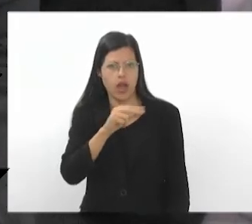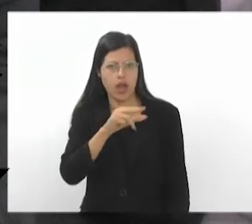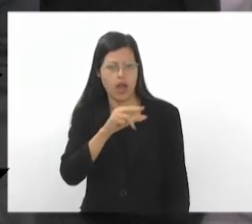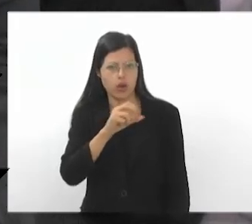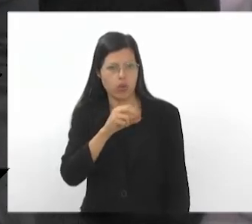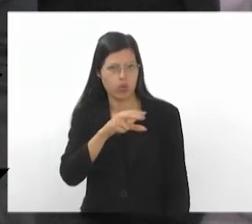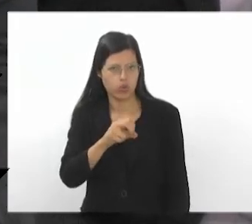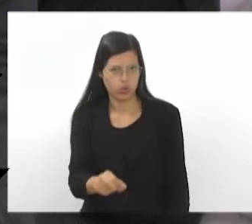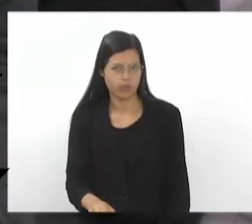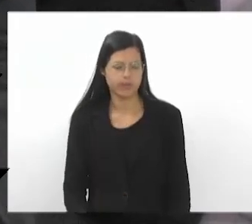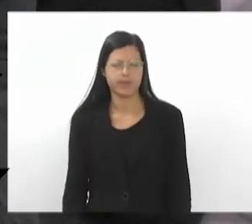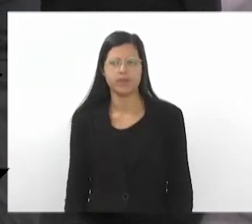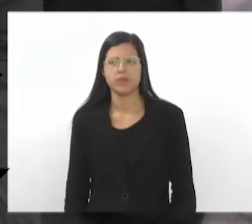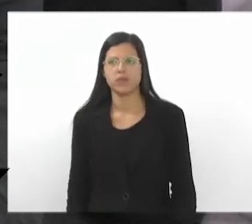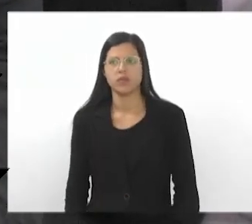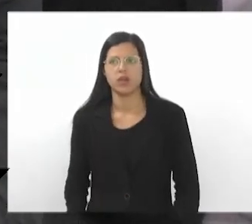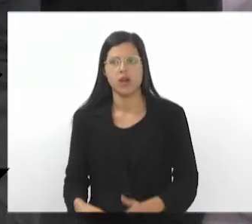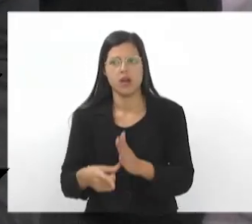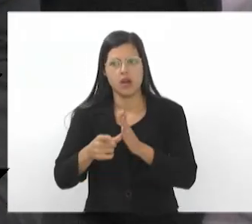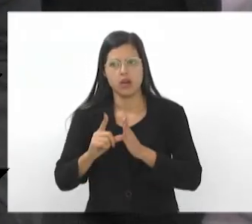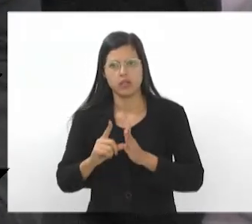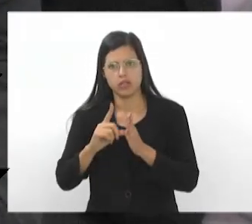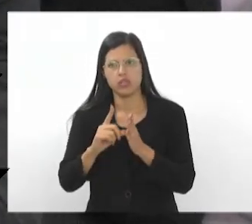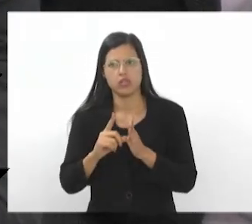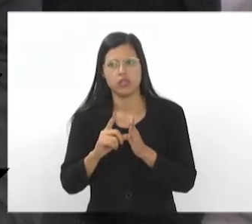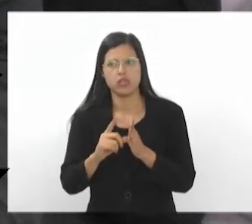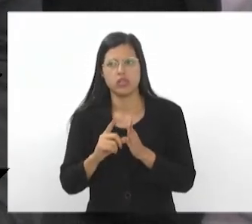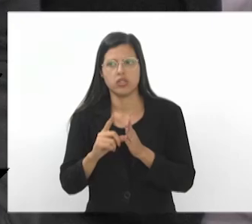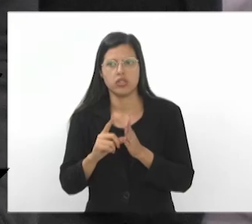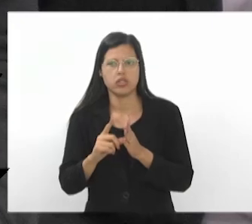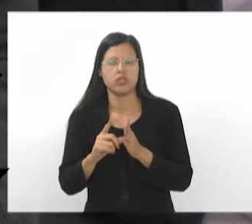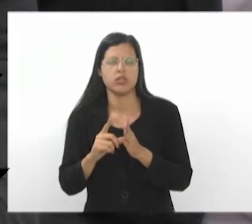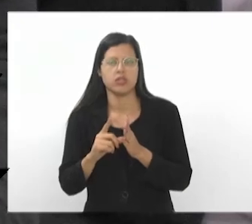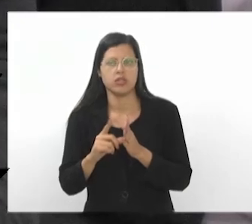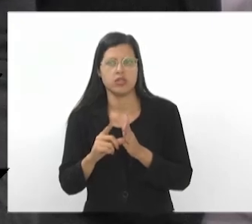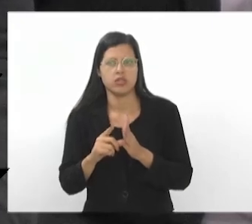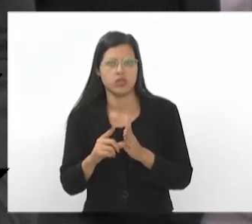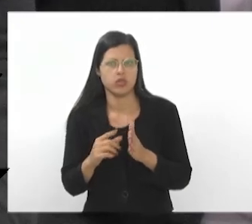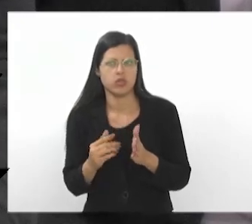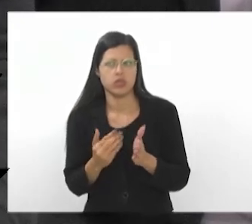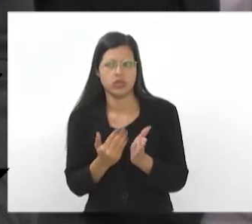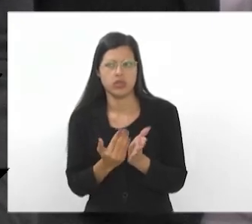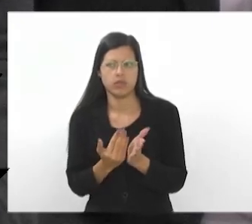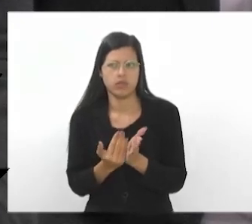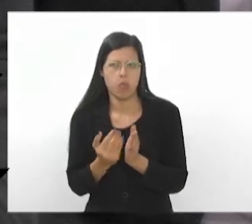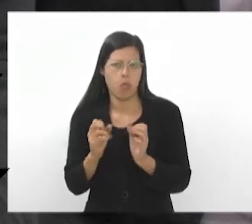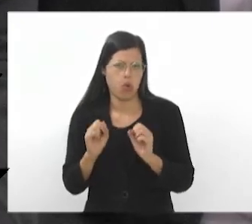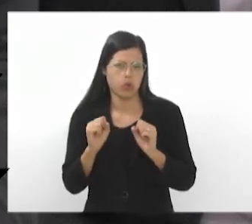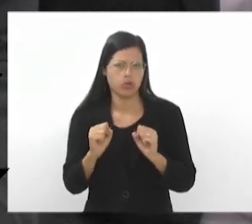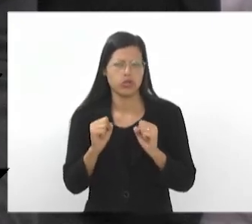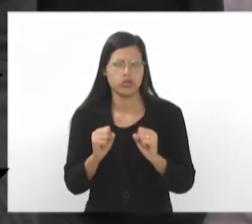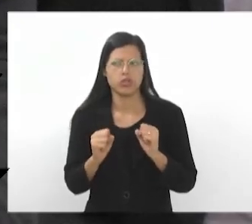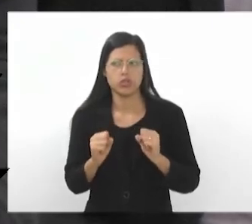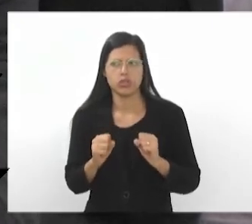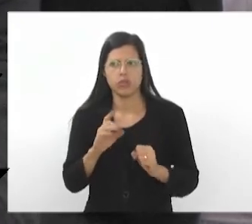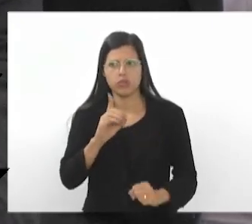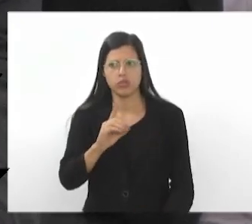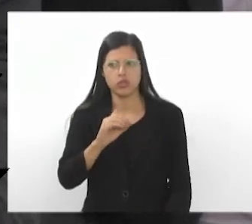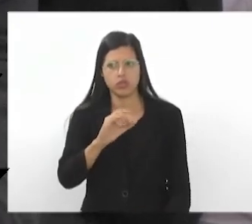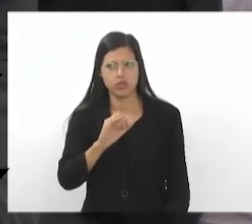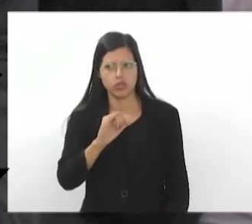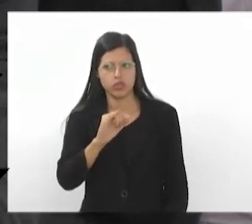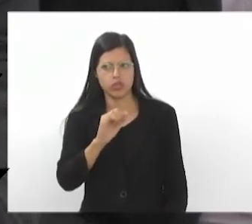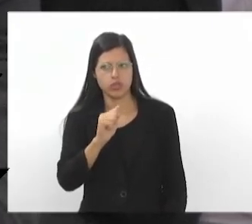a ordenação sacerdotal. Você é diácono antes de ser sacerdote, ou você pode ser um diácono permanente, que é o